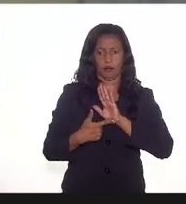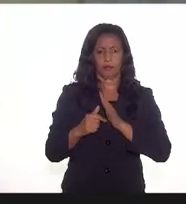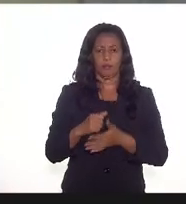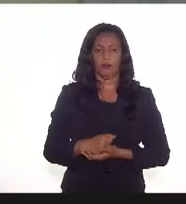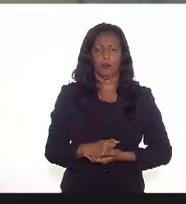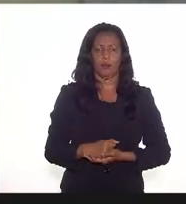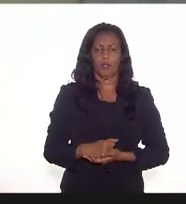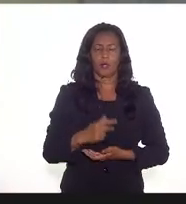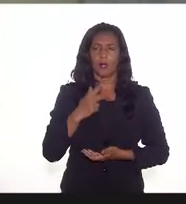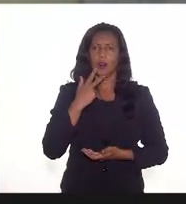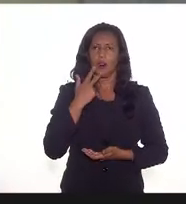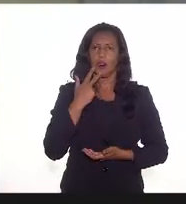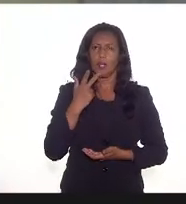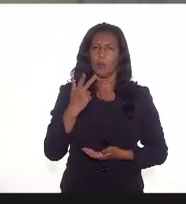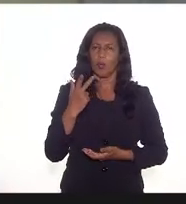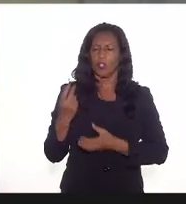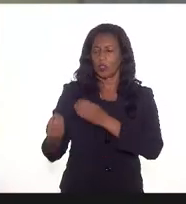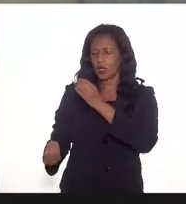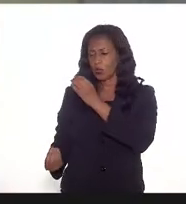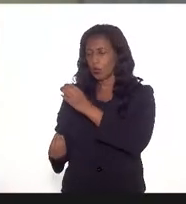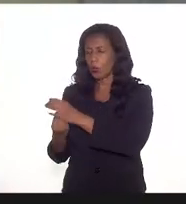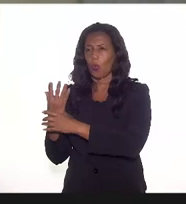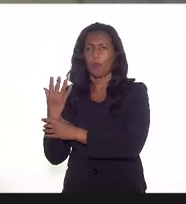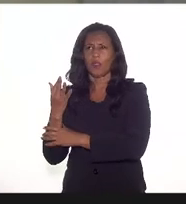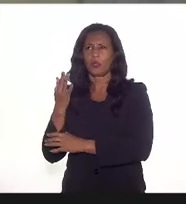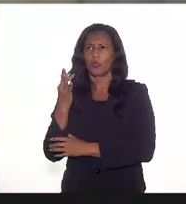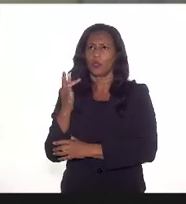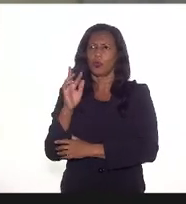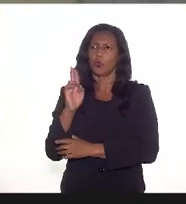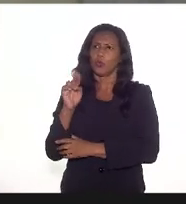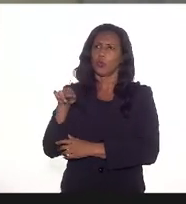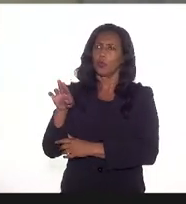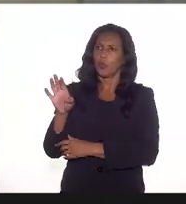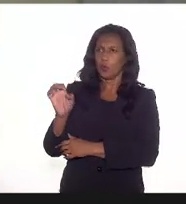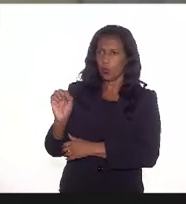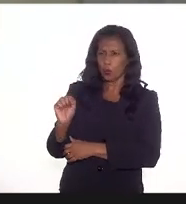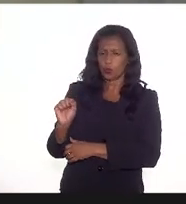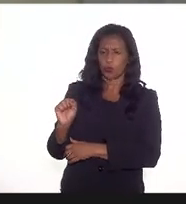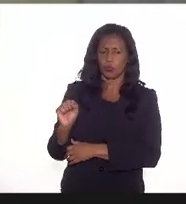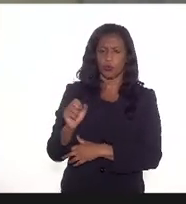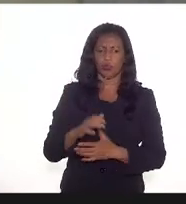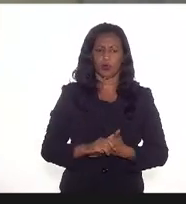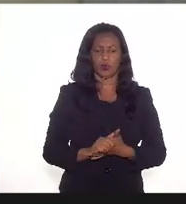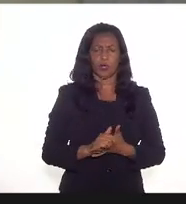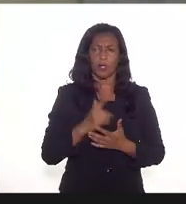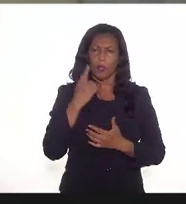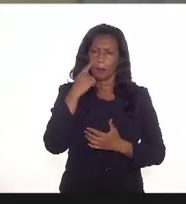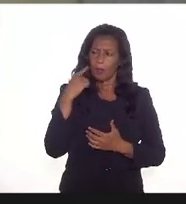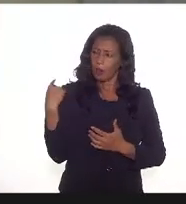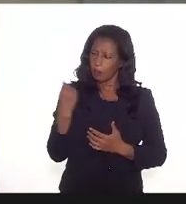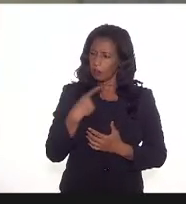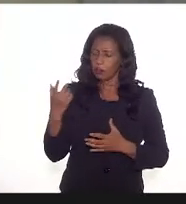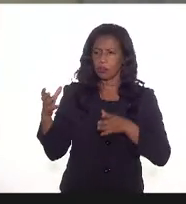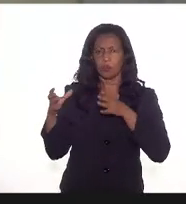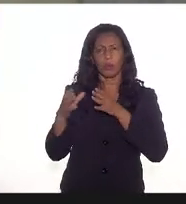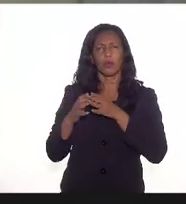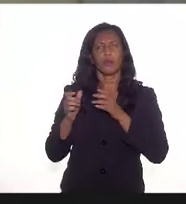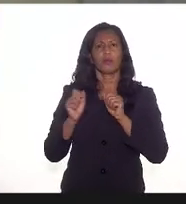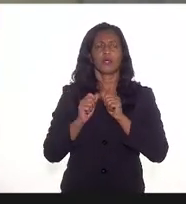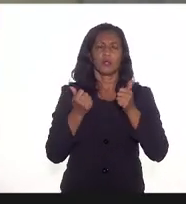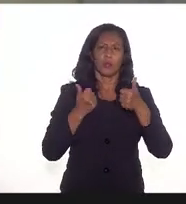do Fundes desde a sua criação e vigente até a presente data, para a gente fazer uma análise? Porque